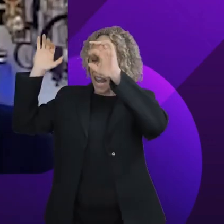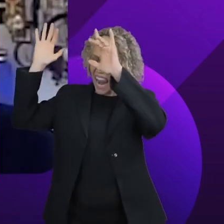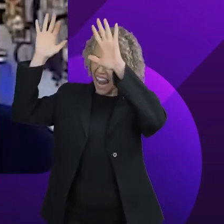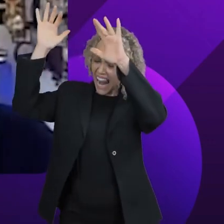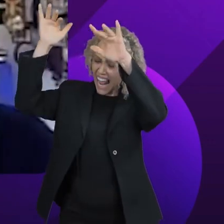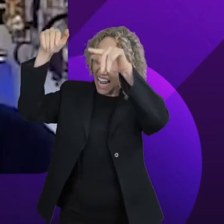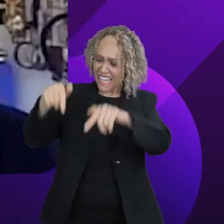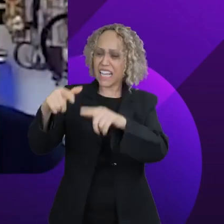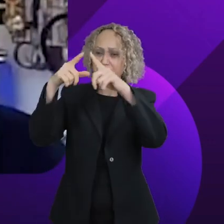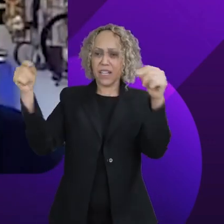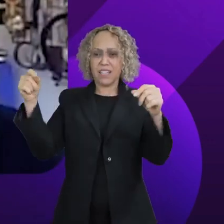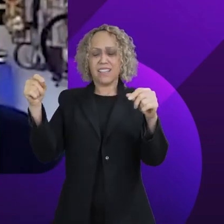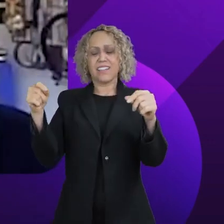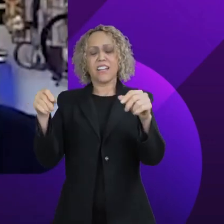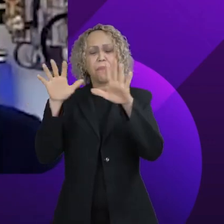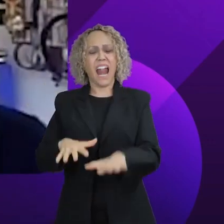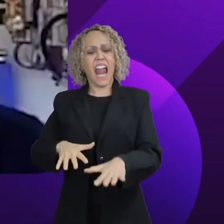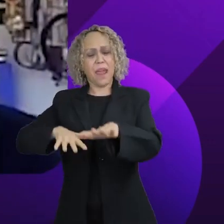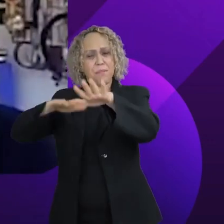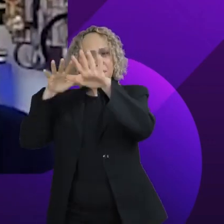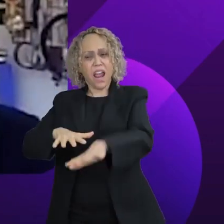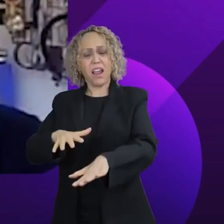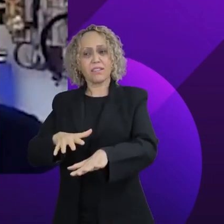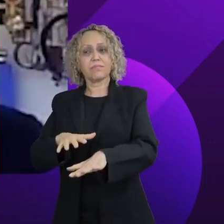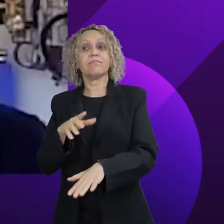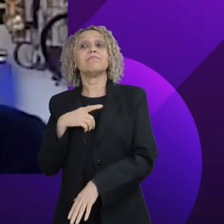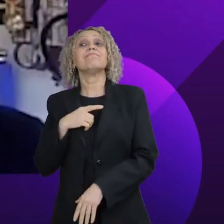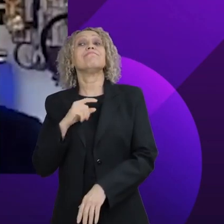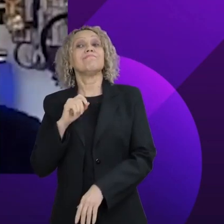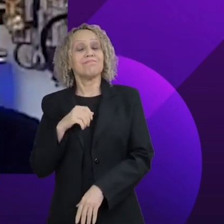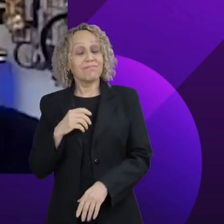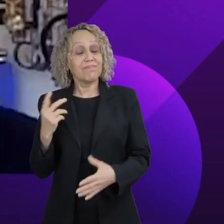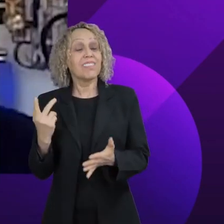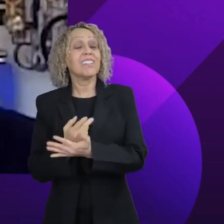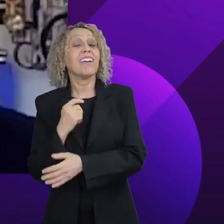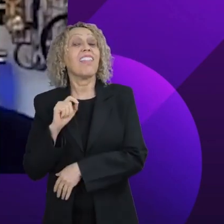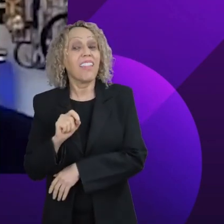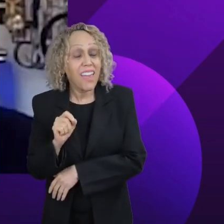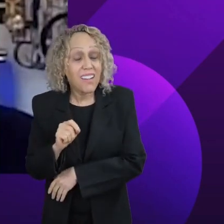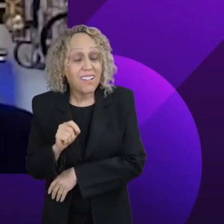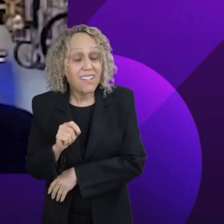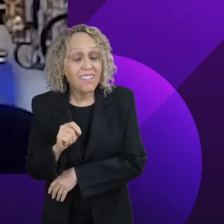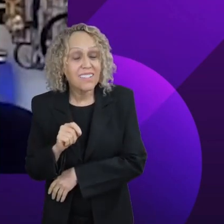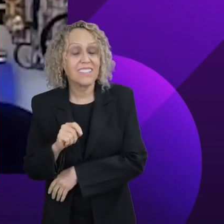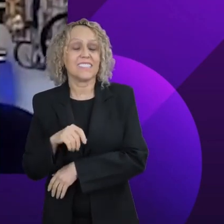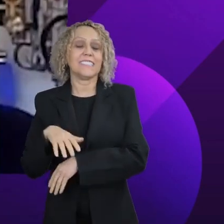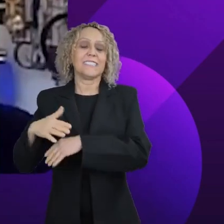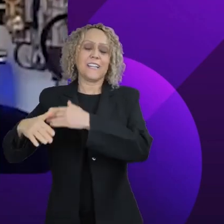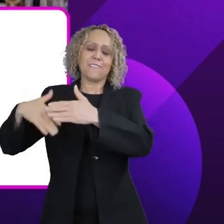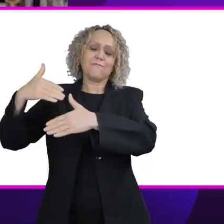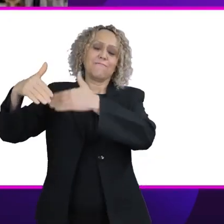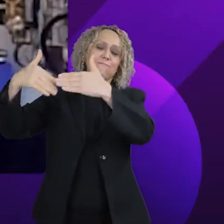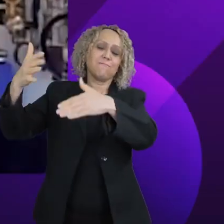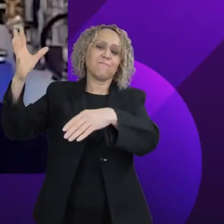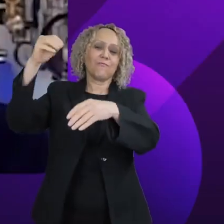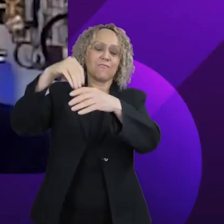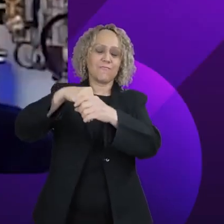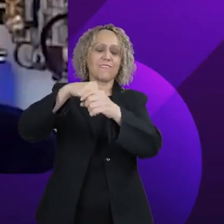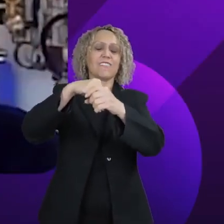Surtiu efeito, né, nas negociações no campo da política pública. E este ano